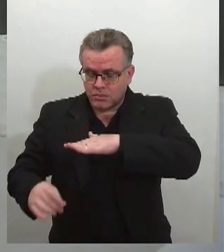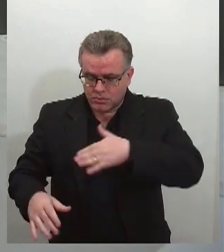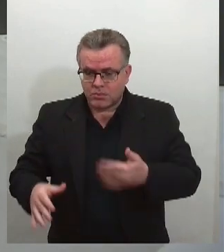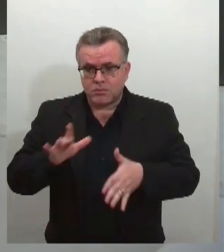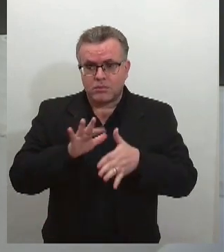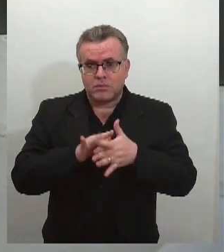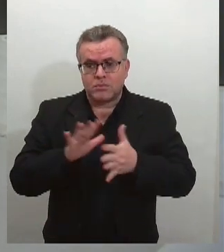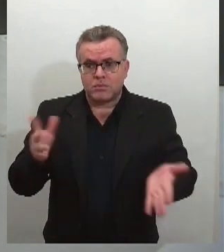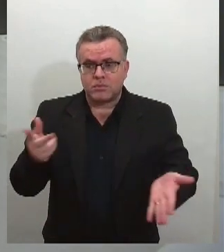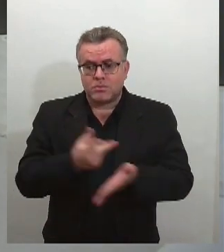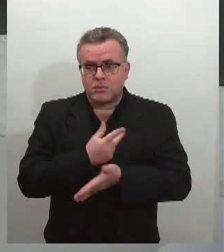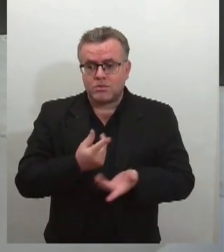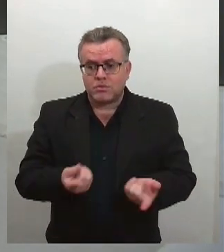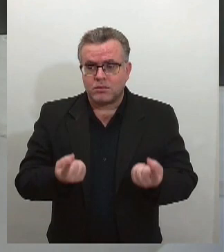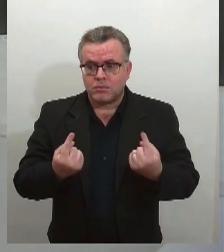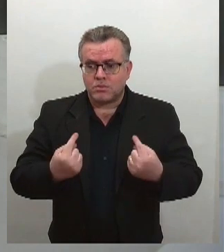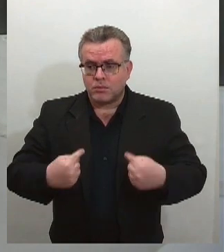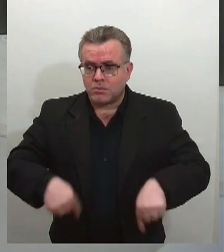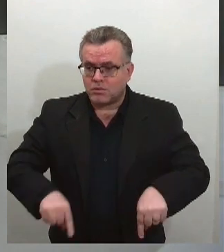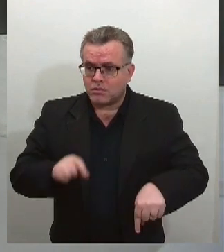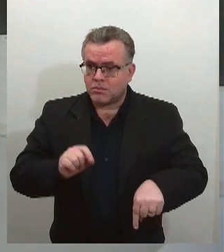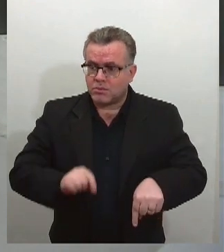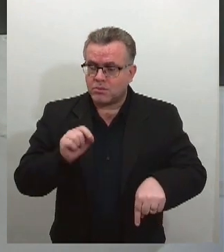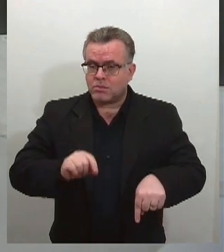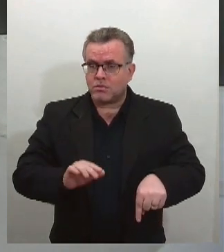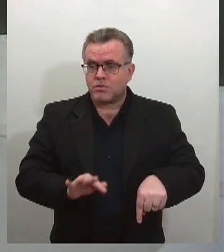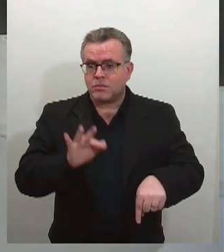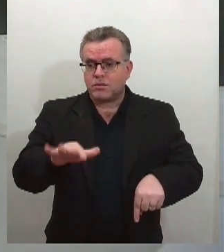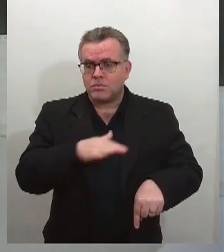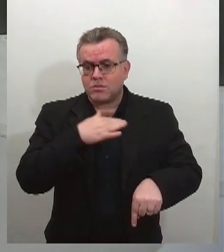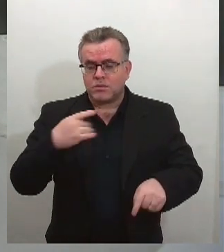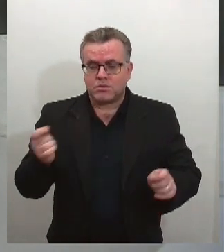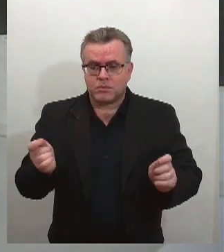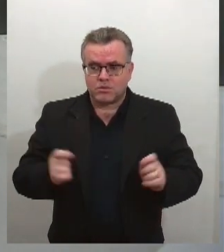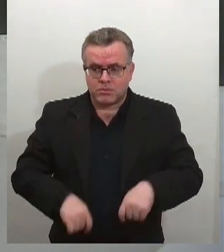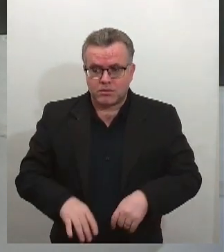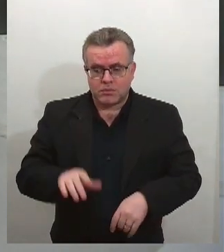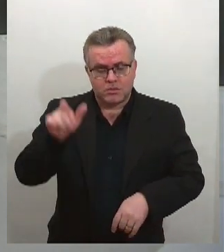e levar até mesmo à morte. A repórter Tayara Silva conversou com um